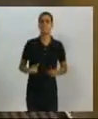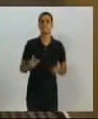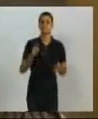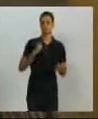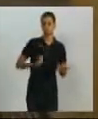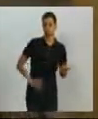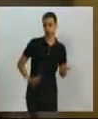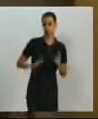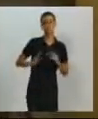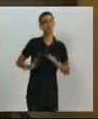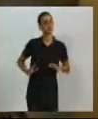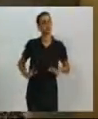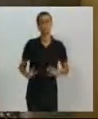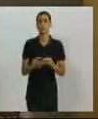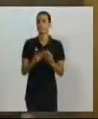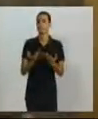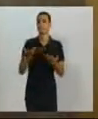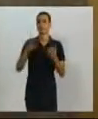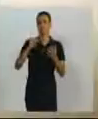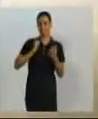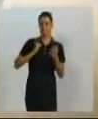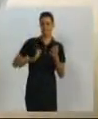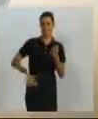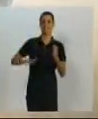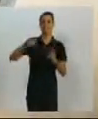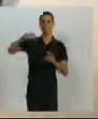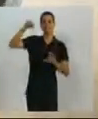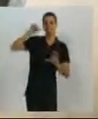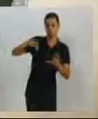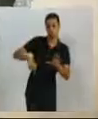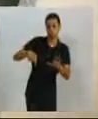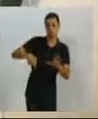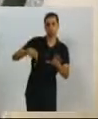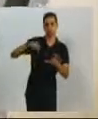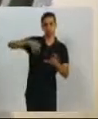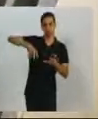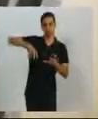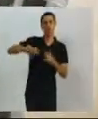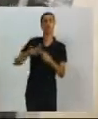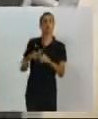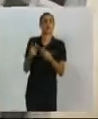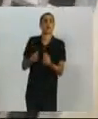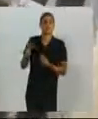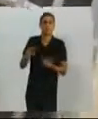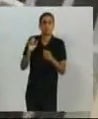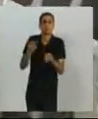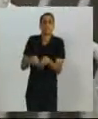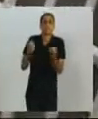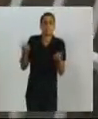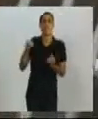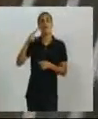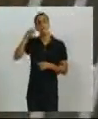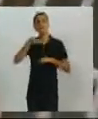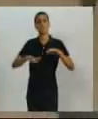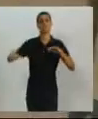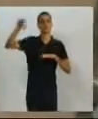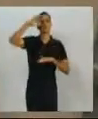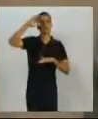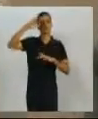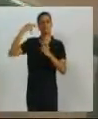descarga, como toda a abertura e fechamento de portas, é feito na parte superior do complexo